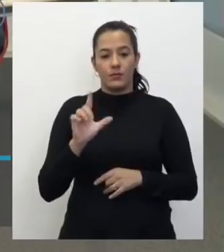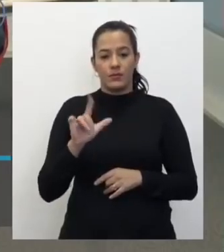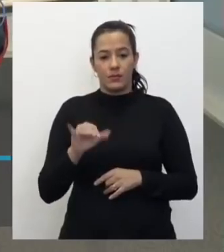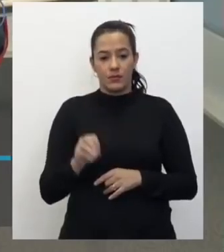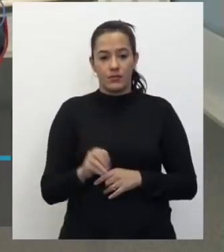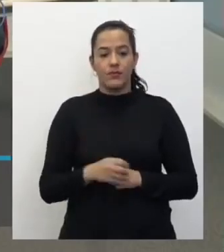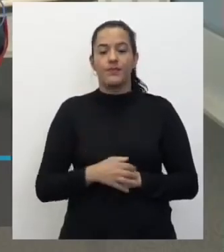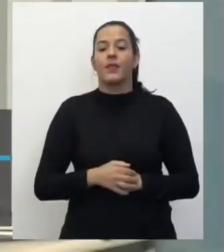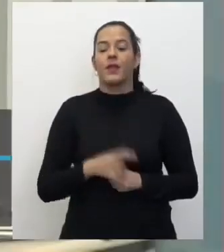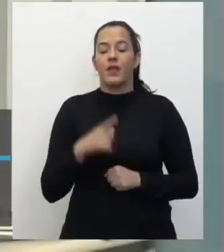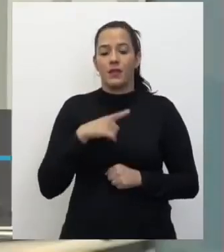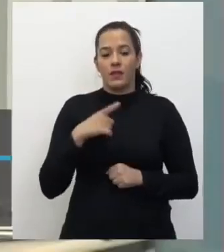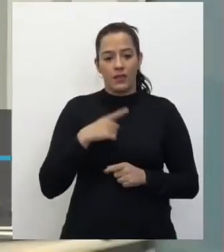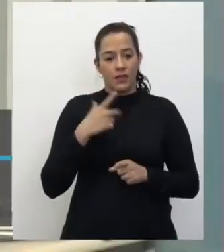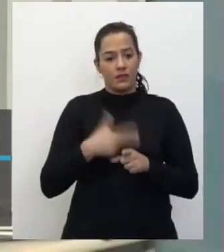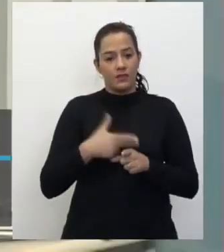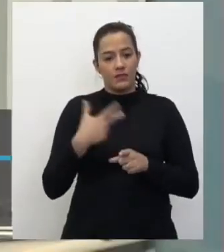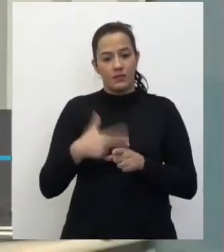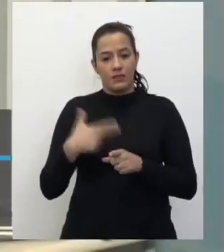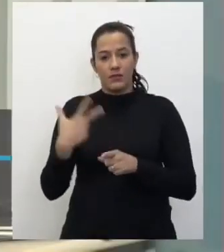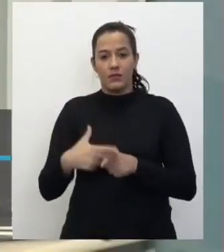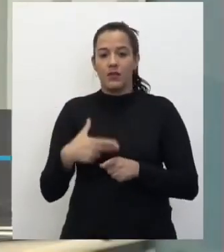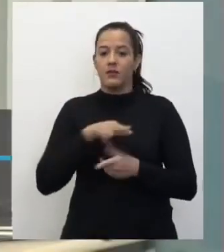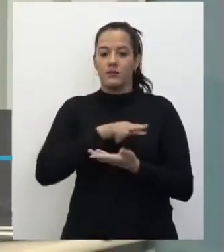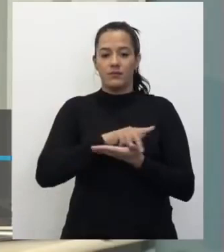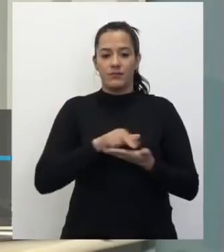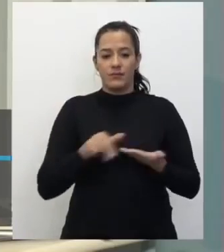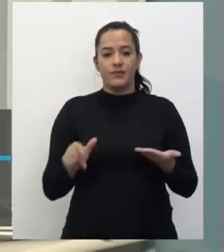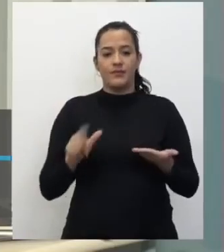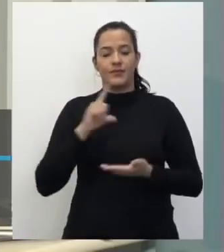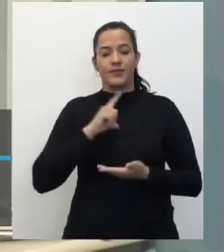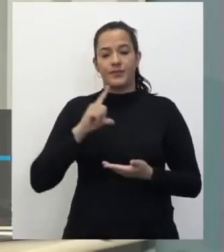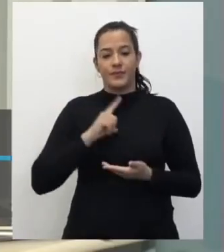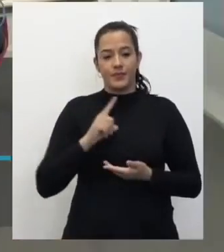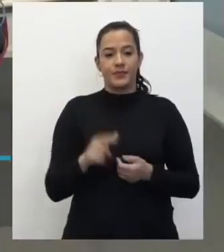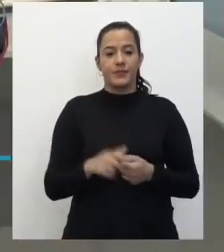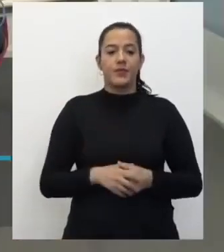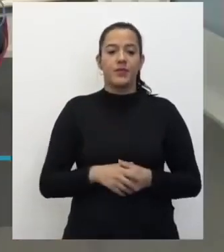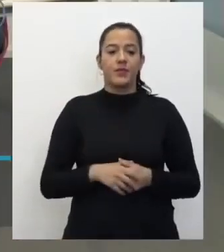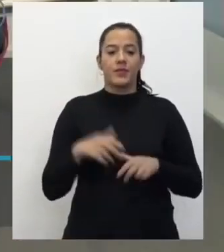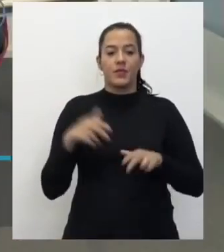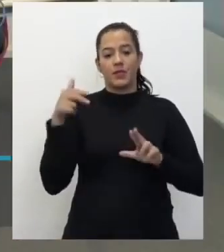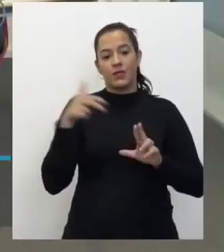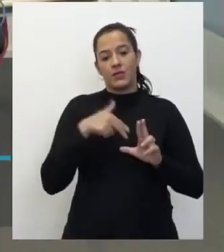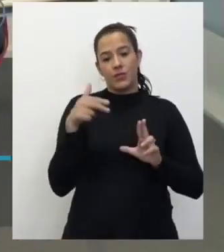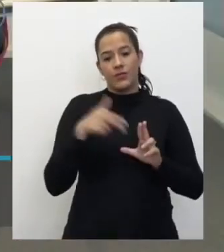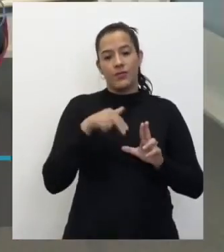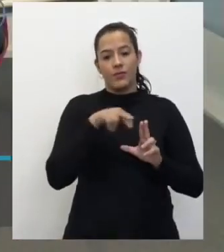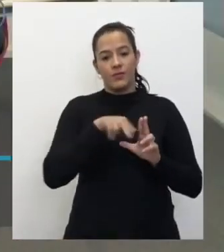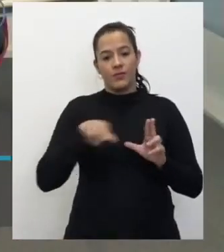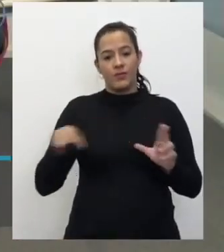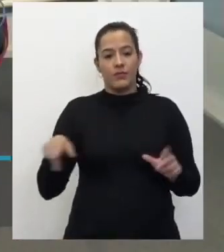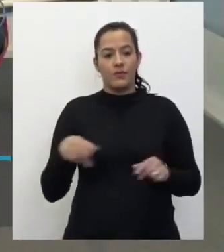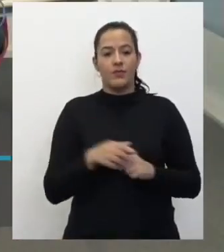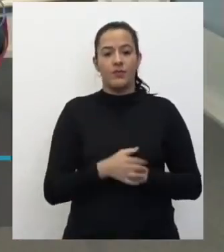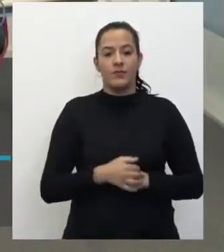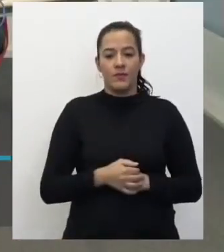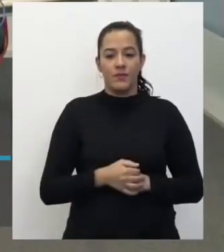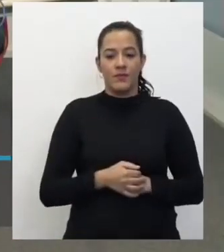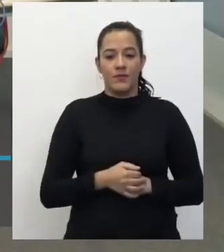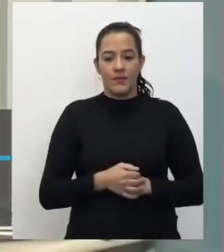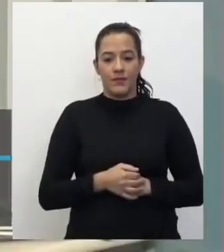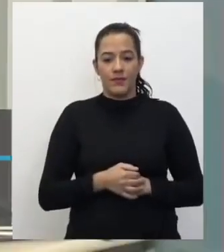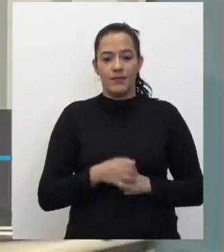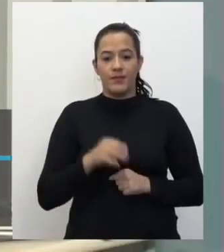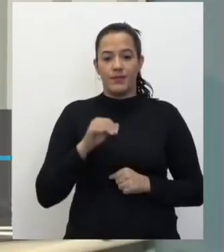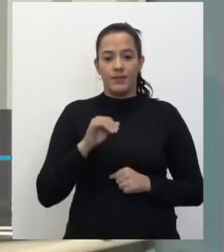Olha, vários clássicos dessa de Queiroz, tem os Maias, que também tem uma série bem legal. Tem novela também, tem série. Verdade. Ai, os